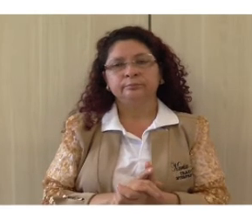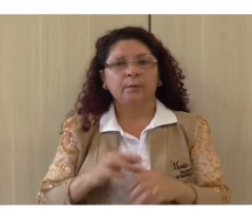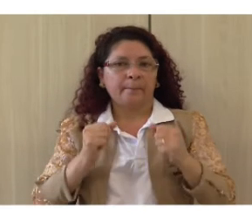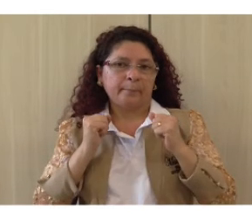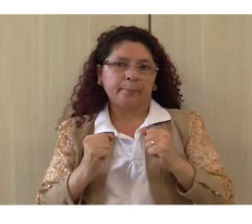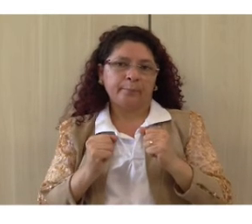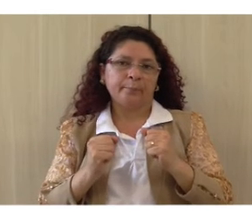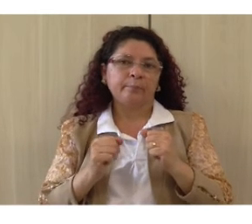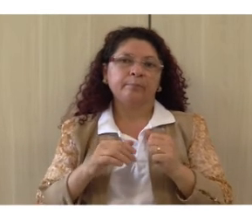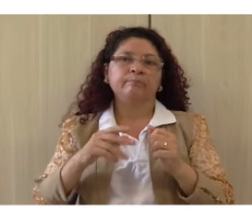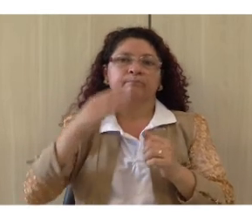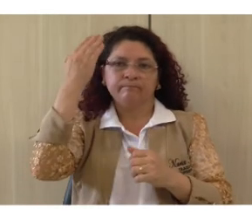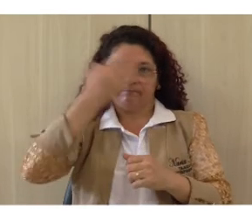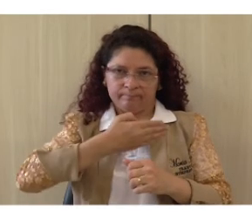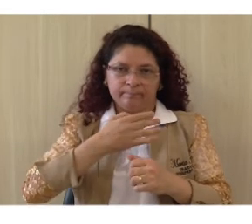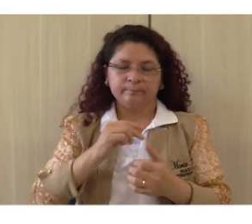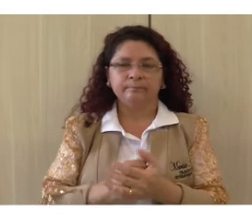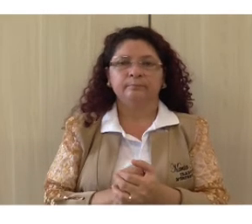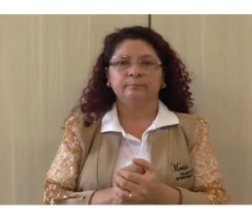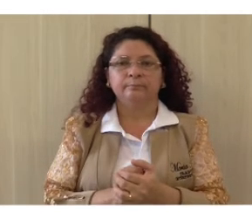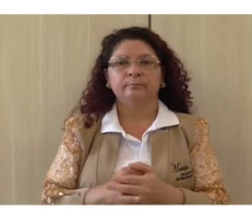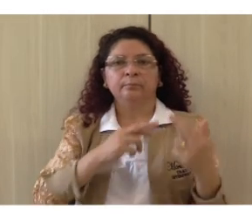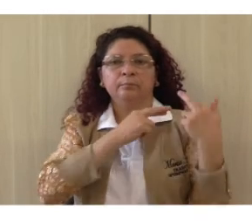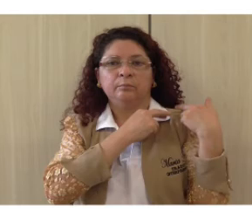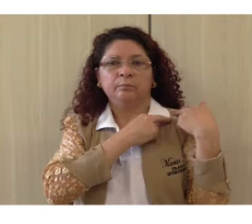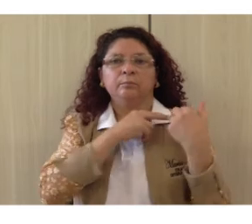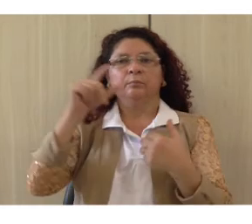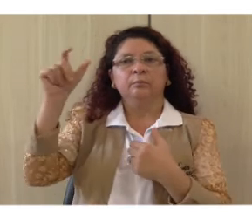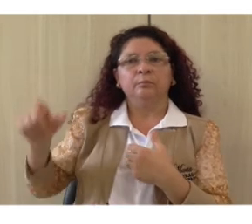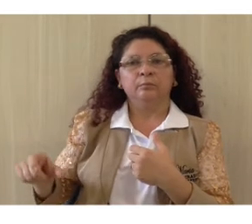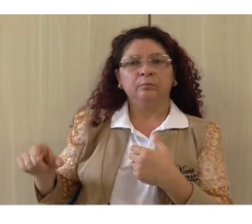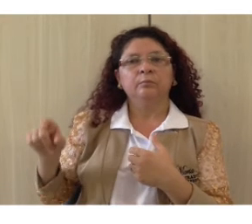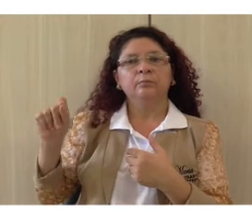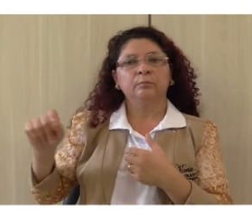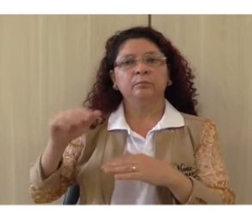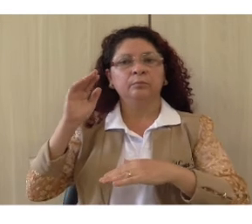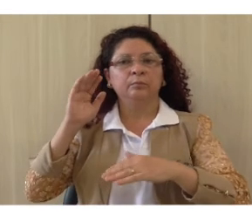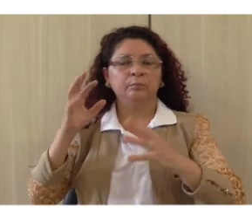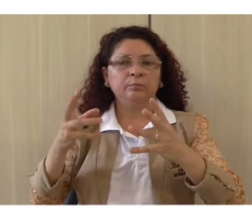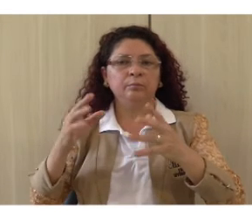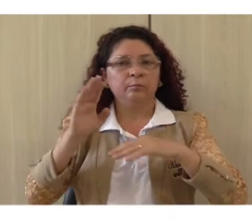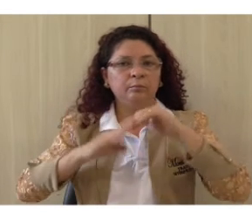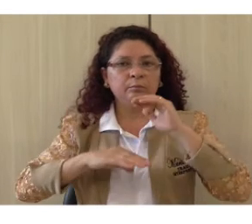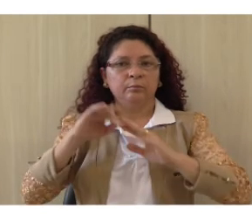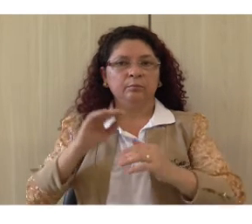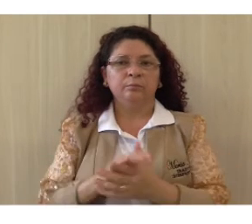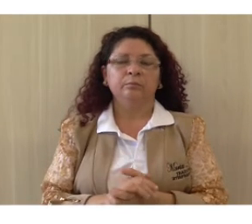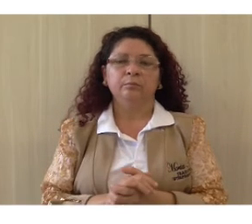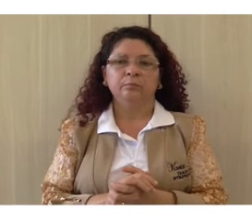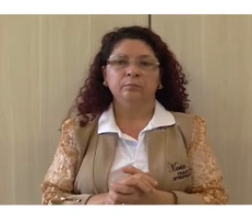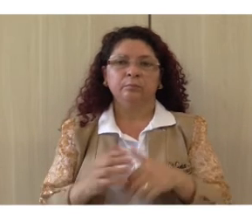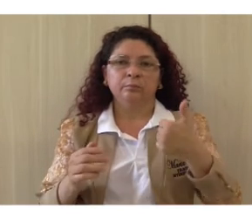específicos e com firma reconhecida para representar o candidato na habilitação de matrícula.